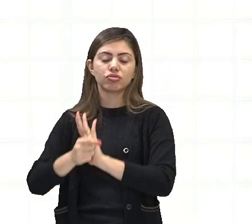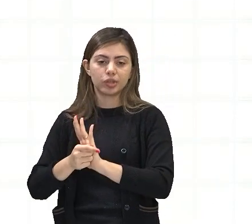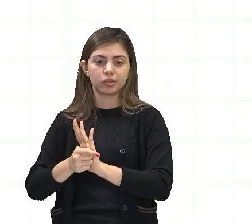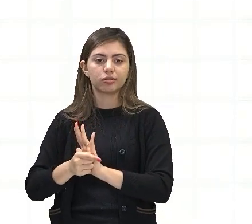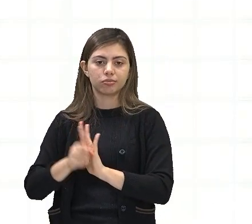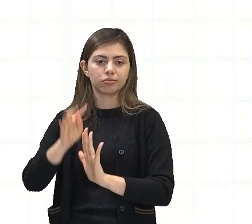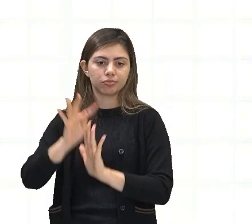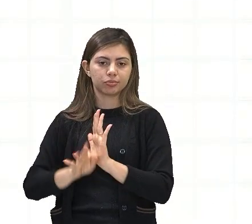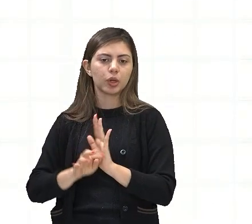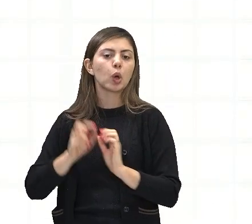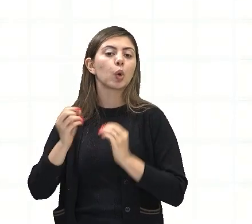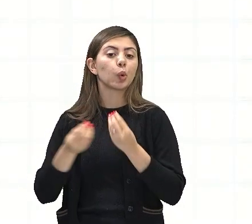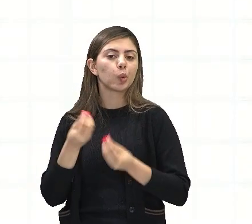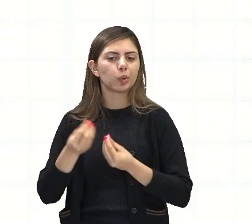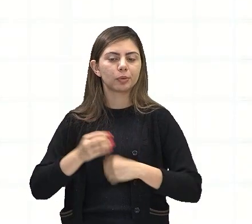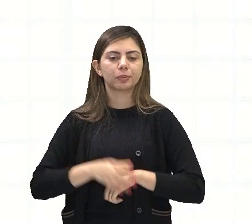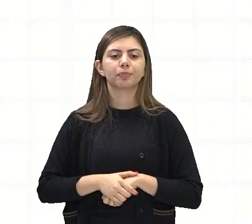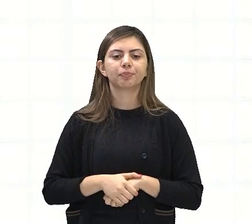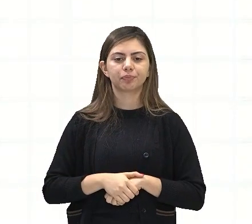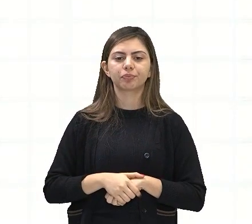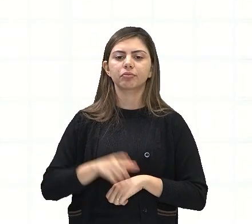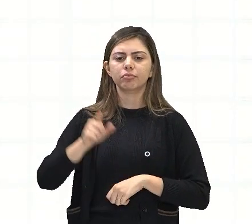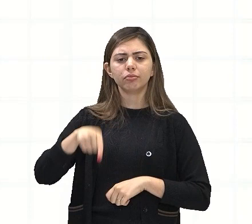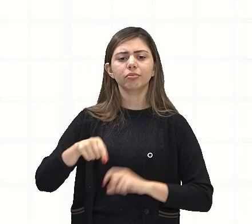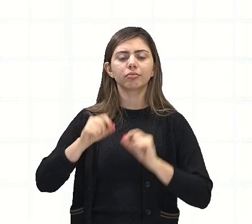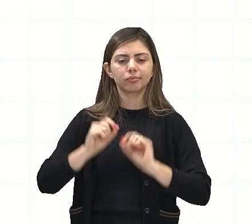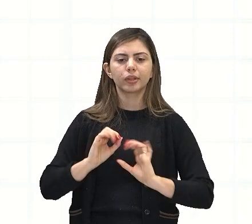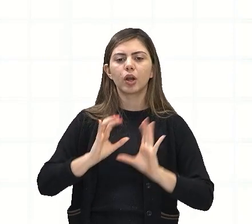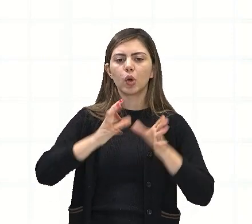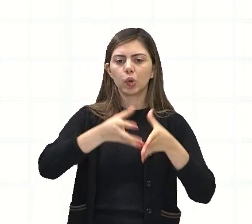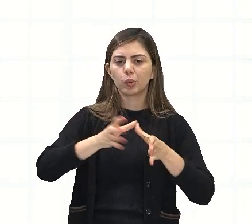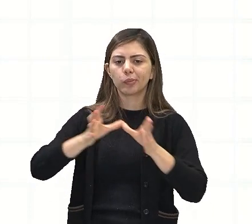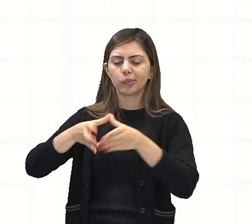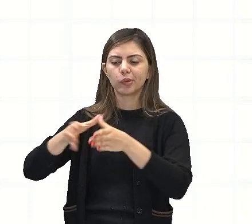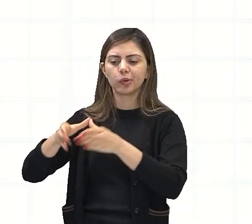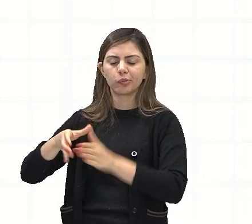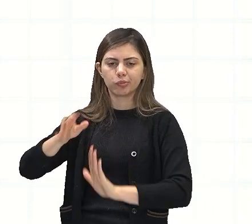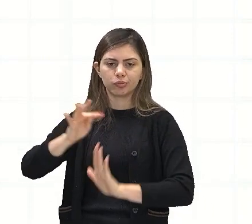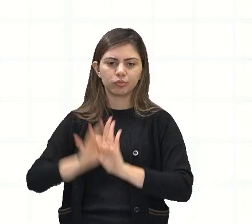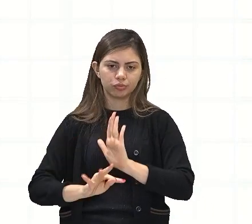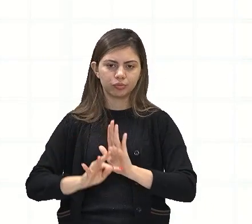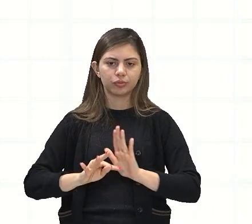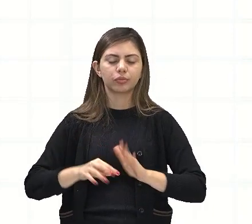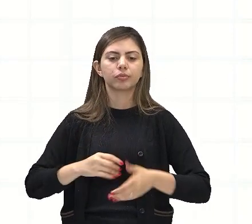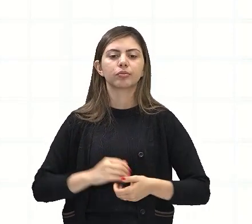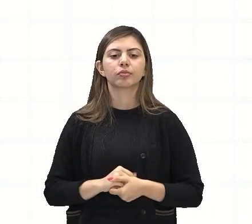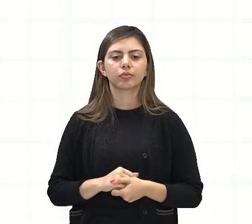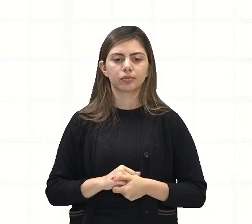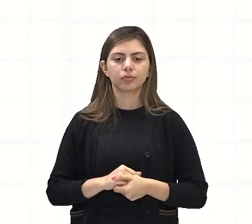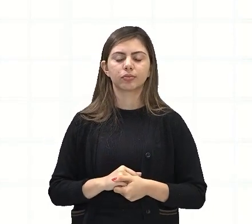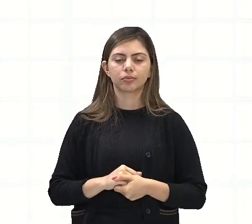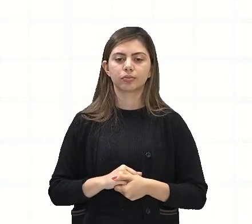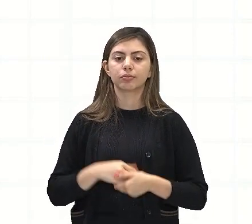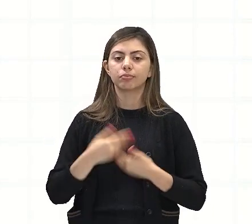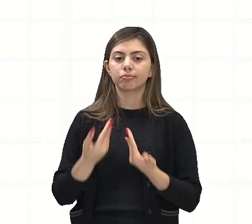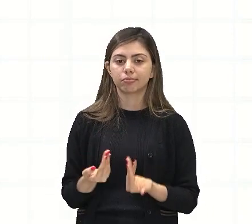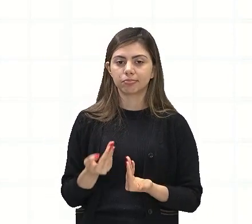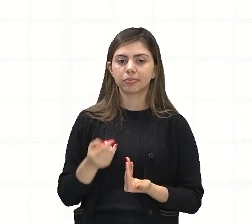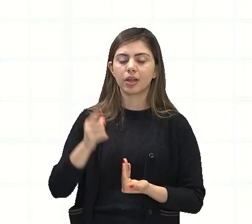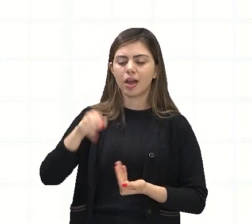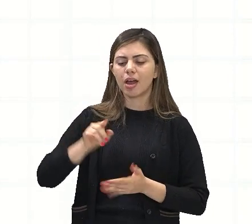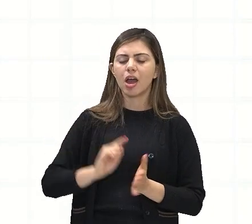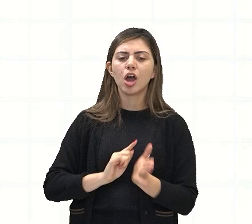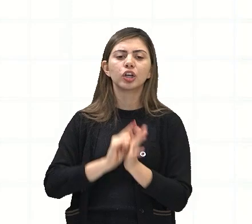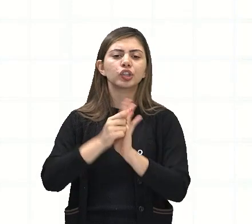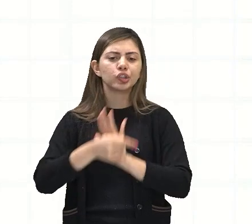Olha, os gêneros textuais são as classificações, né? Sobre esse nome gênero textuais se